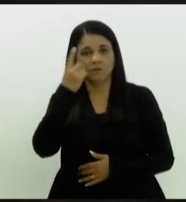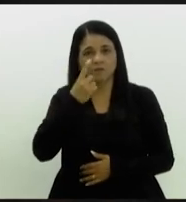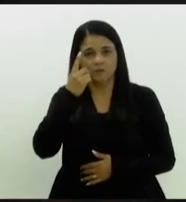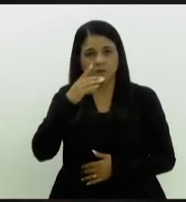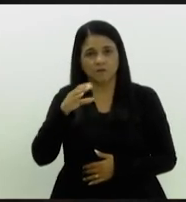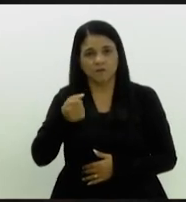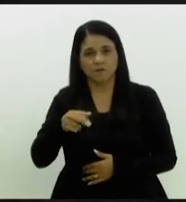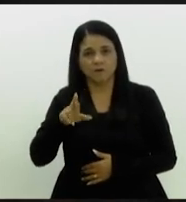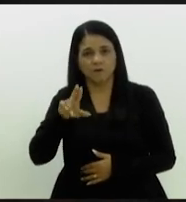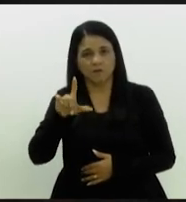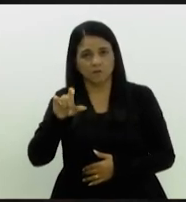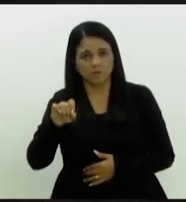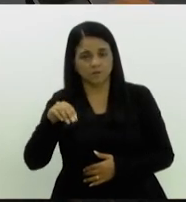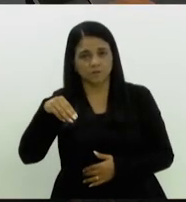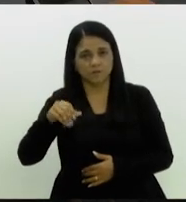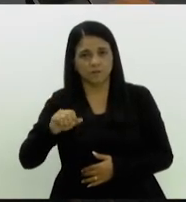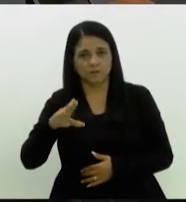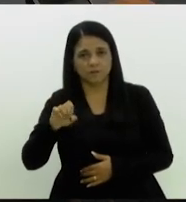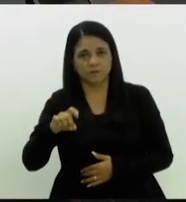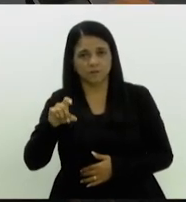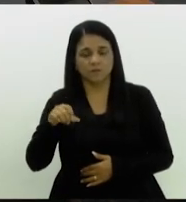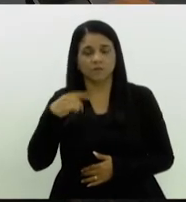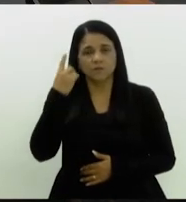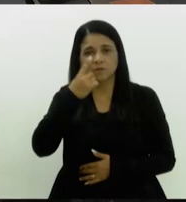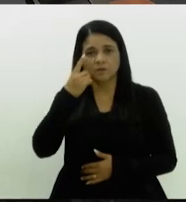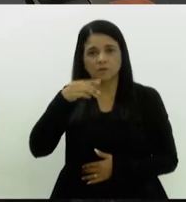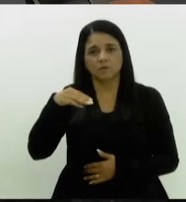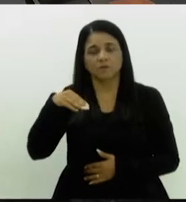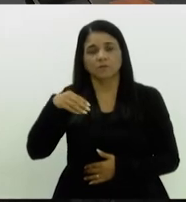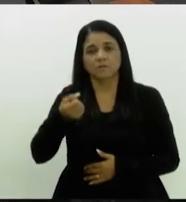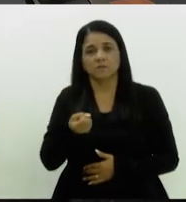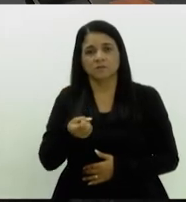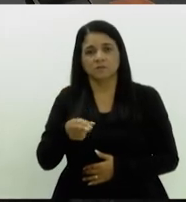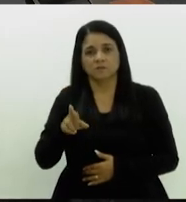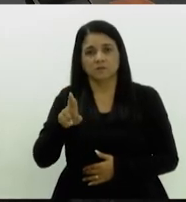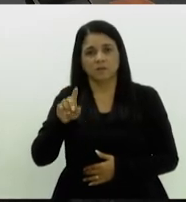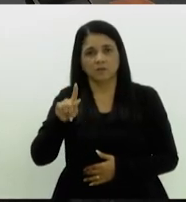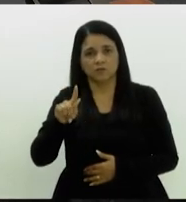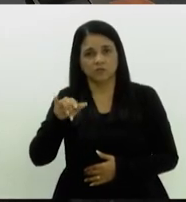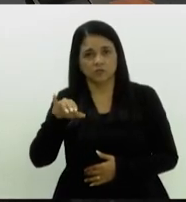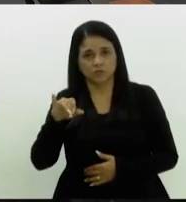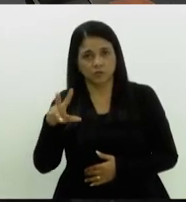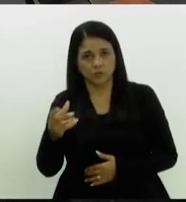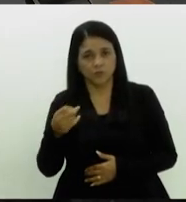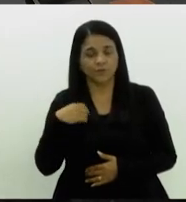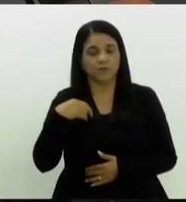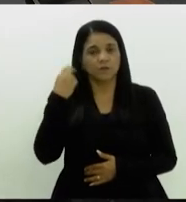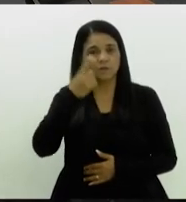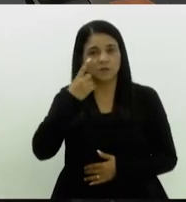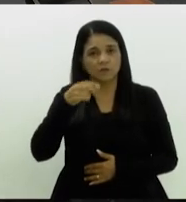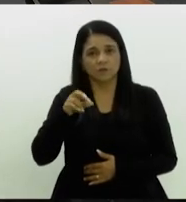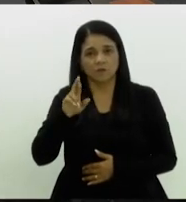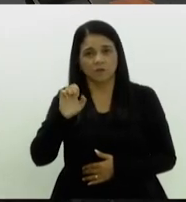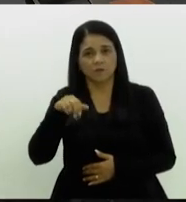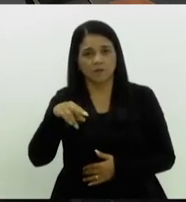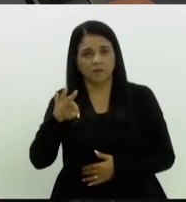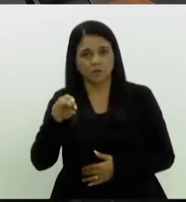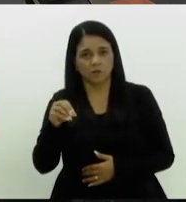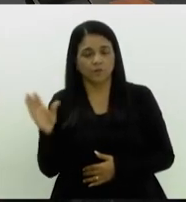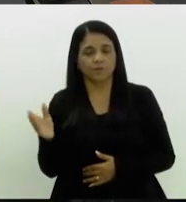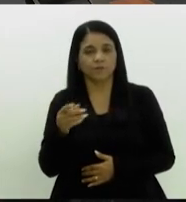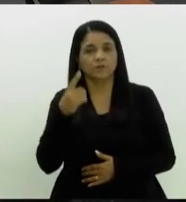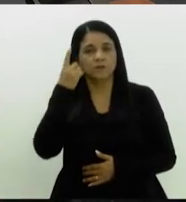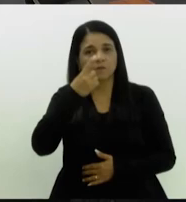Deputado Carlos Macedo. Deputado Dr. Serginho. Deputado Renato Miranda. Deputado